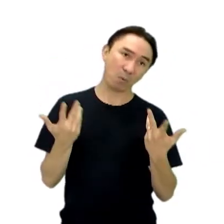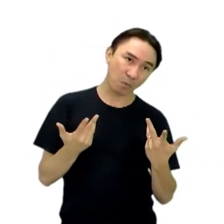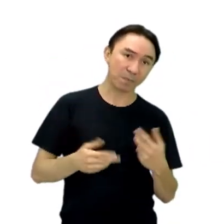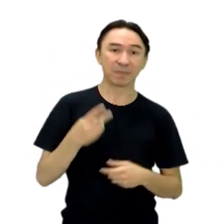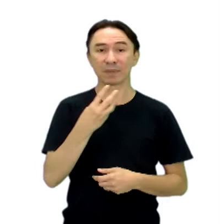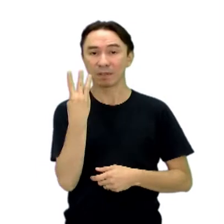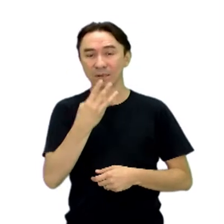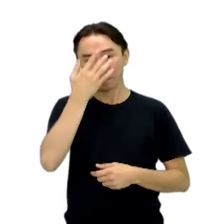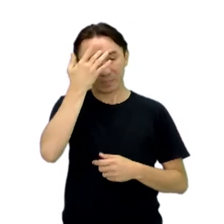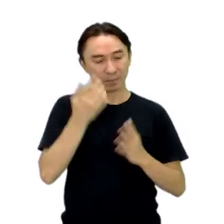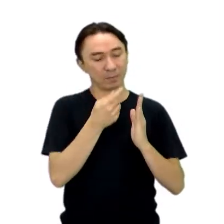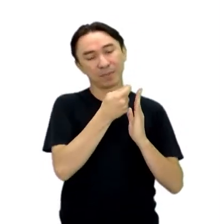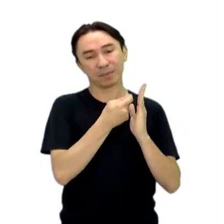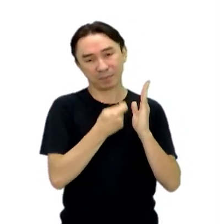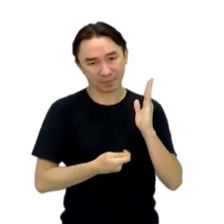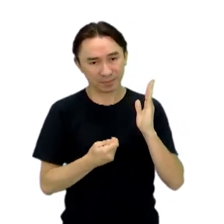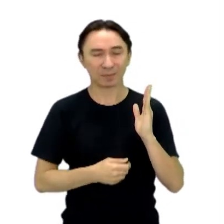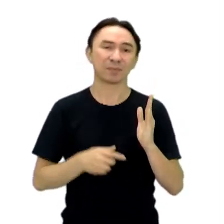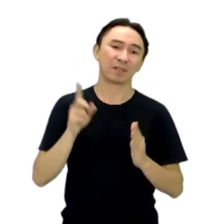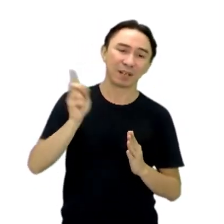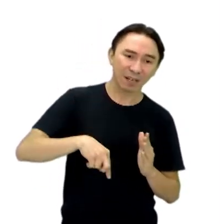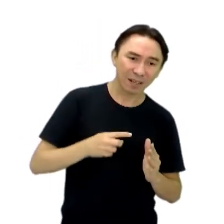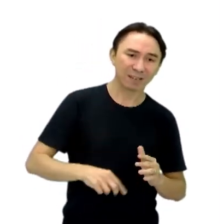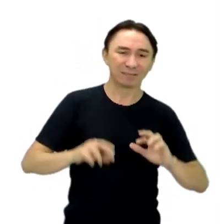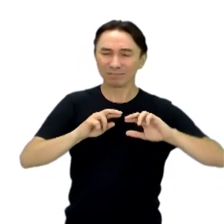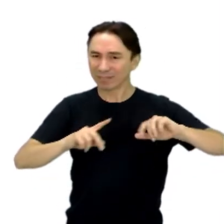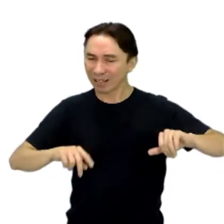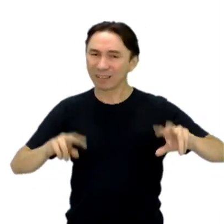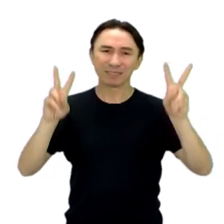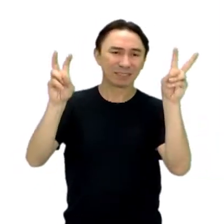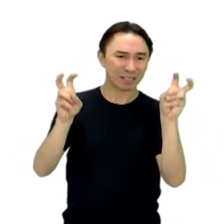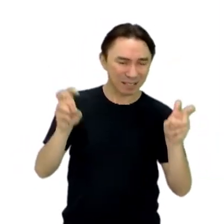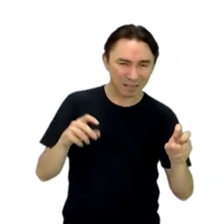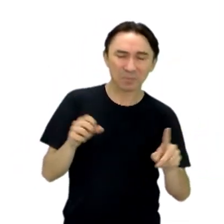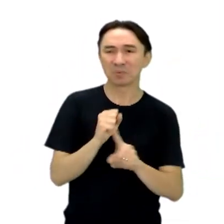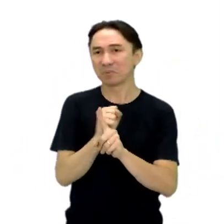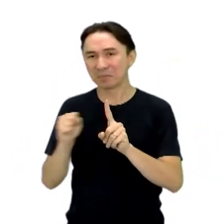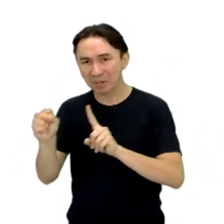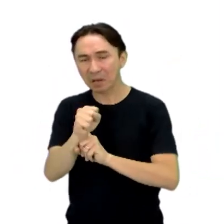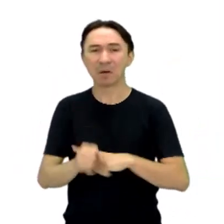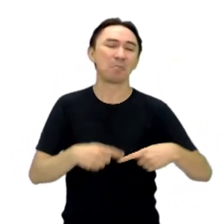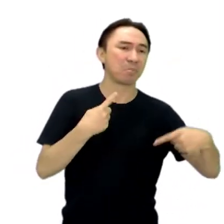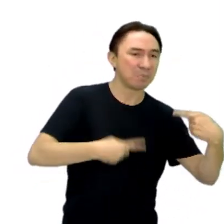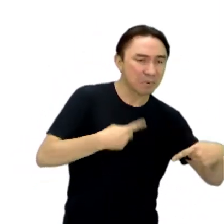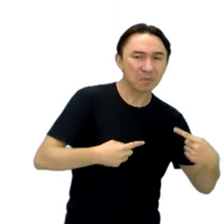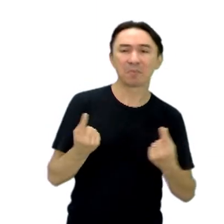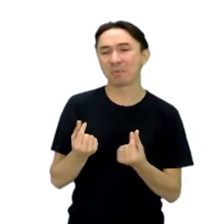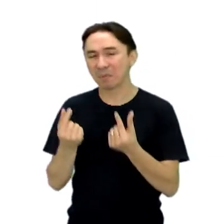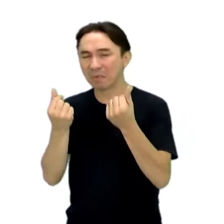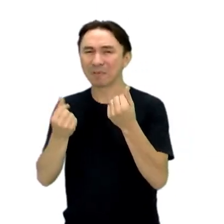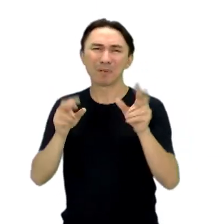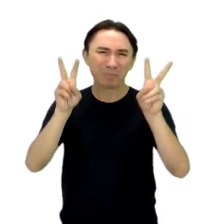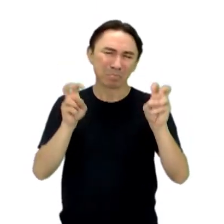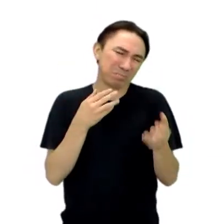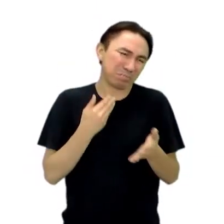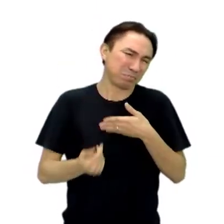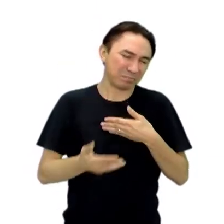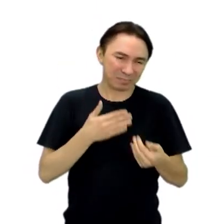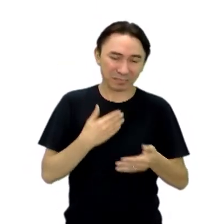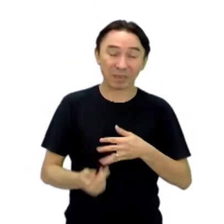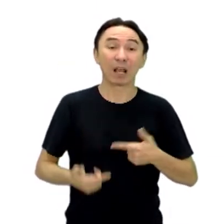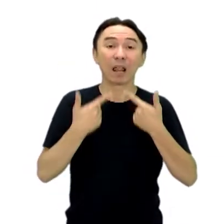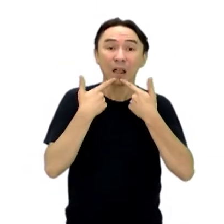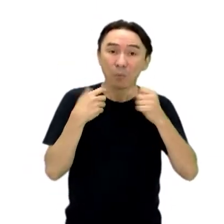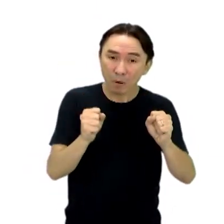temas atuais, de caráter social, político, econômico. Na verdade, podem tratar de qualquer assunto. Usam uma linguagem simples,